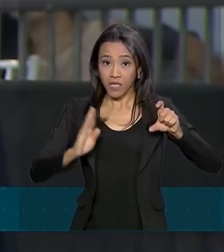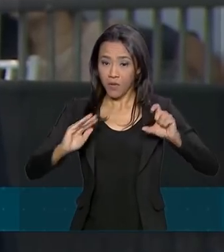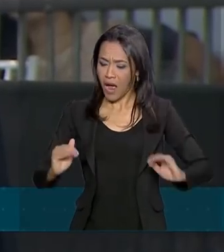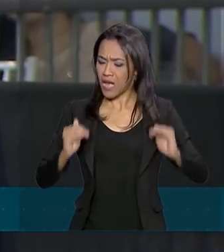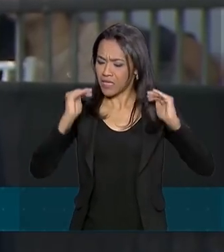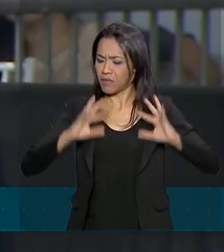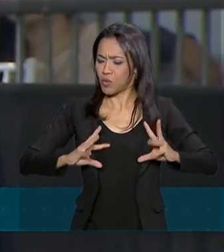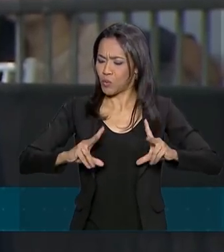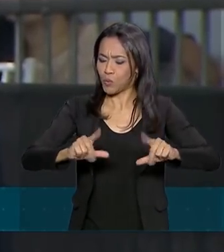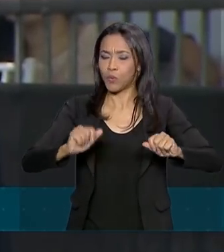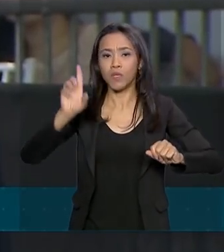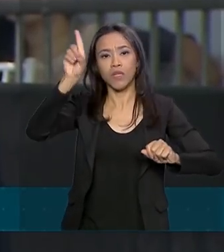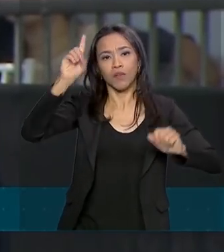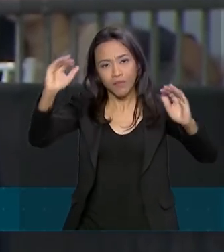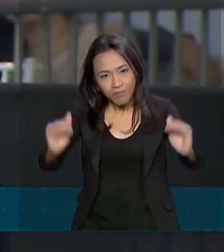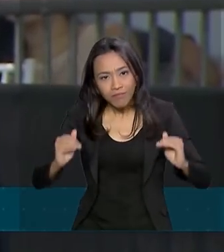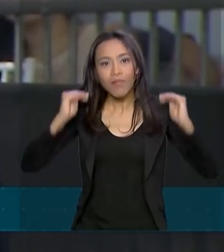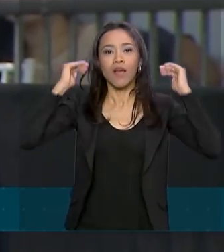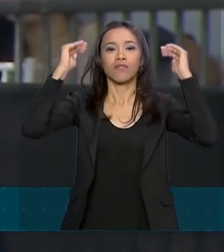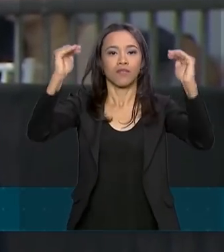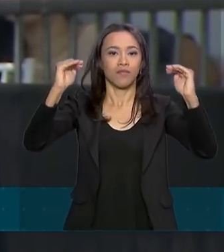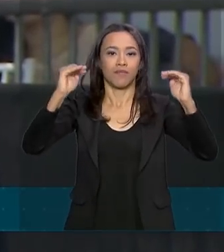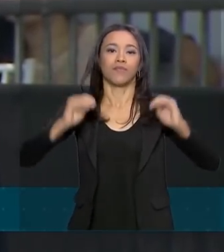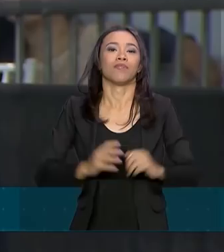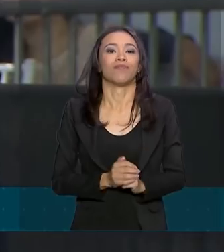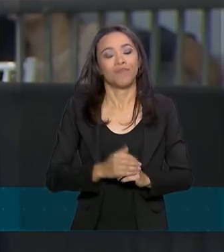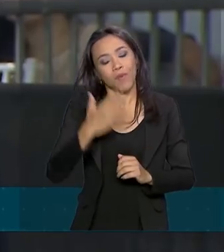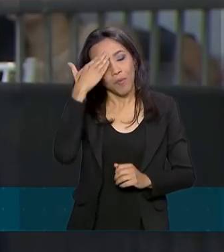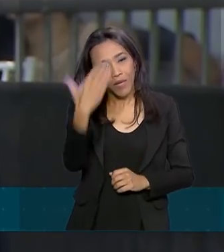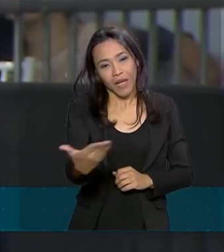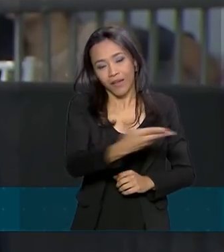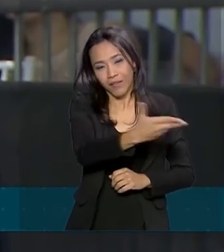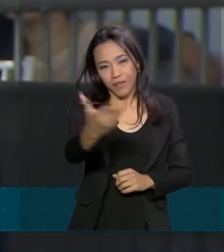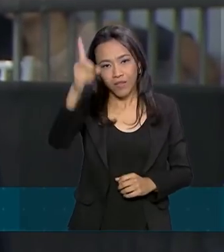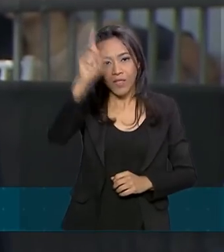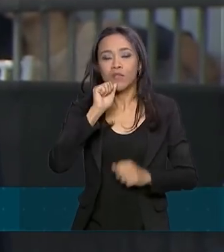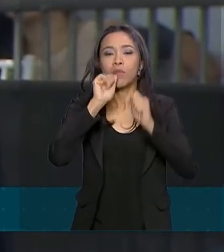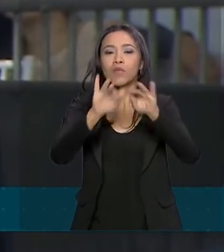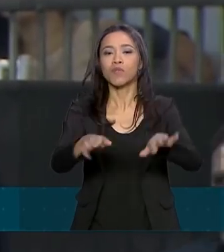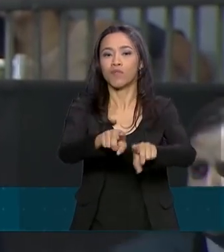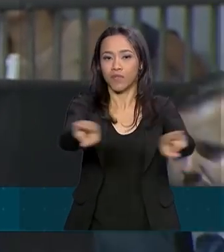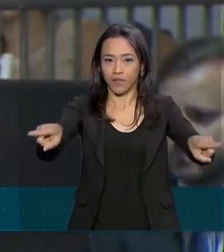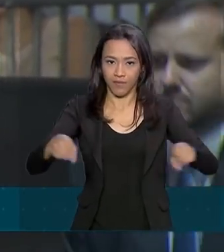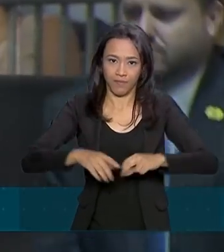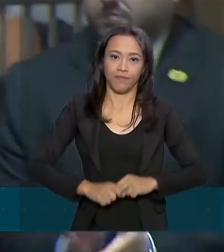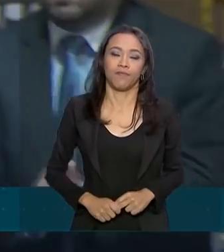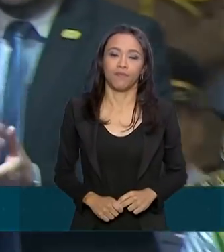tudo e Deus acima de todos. Meu muito obrigado e Deus abençoe a todos vocês.